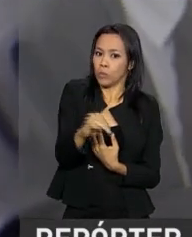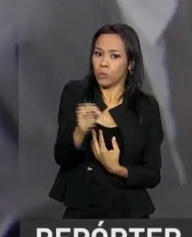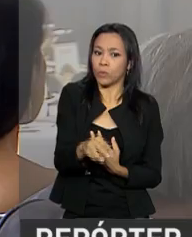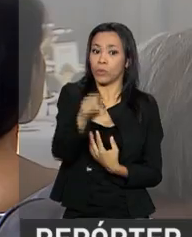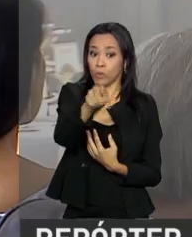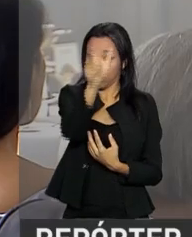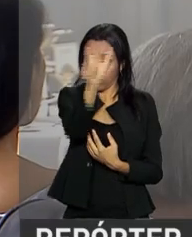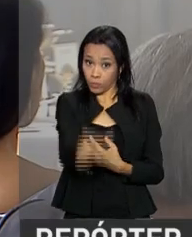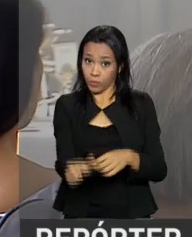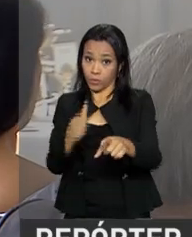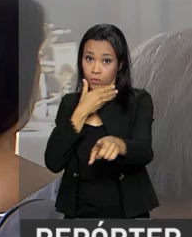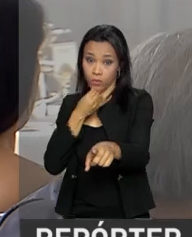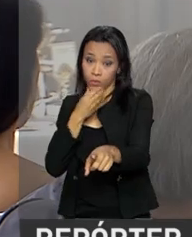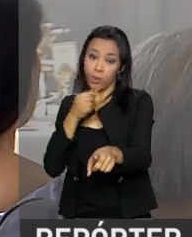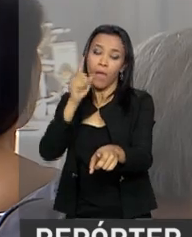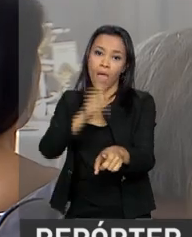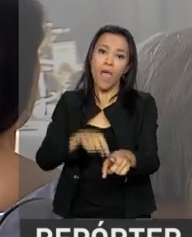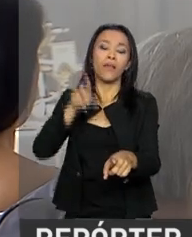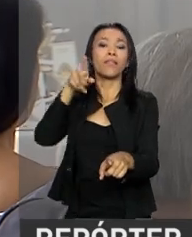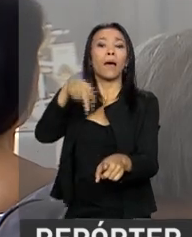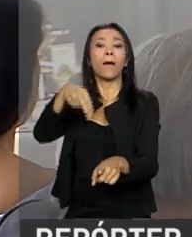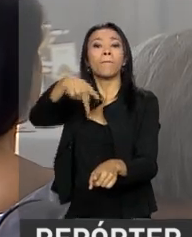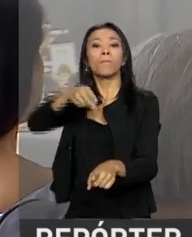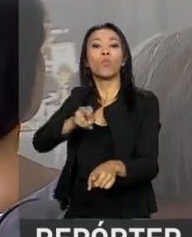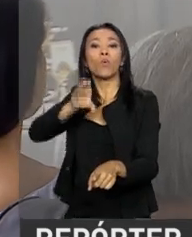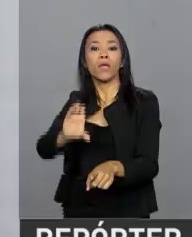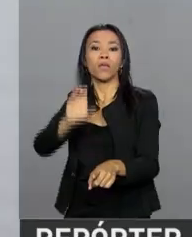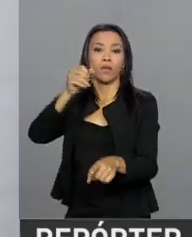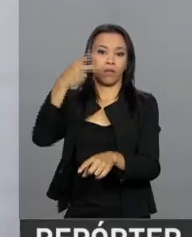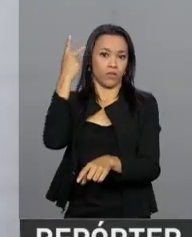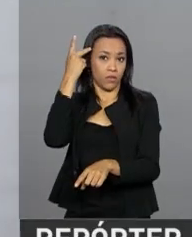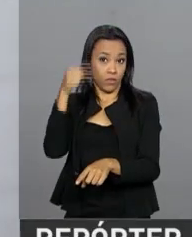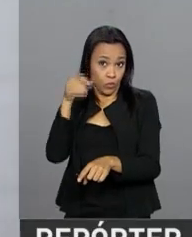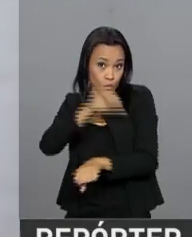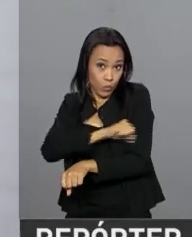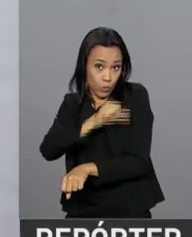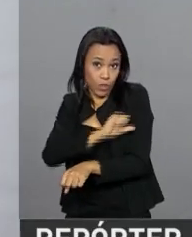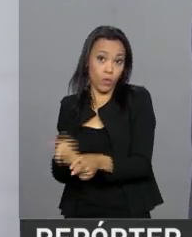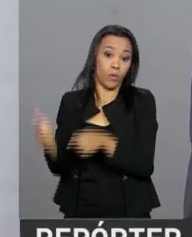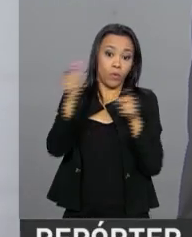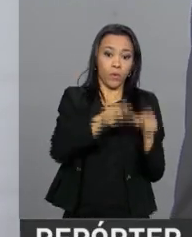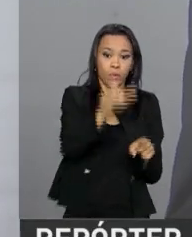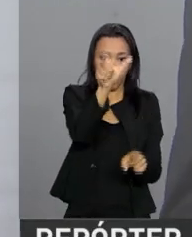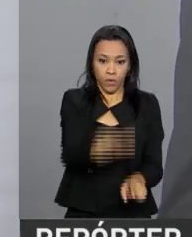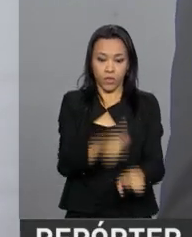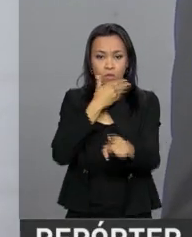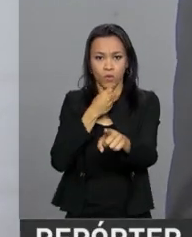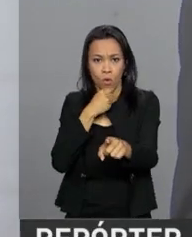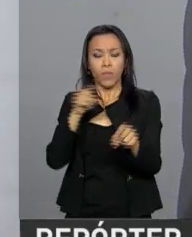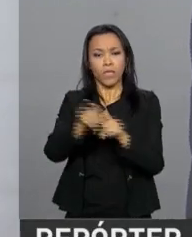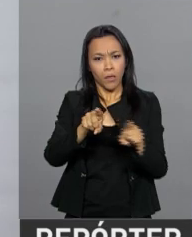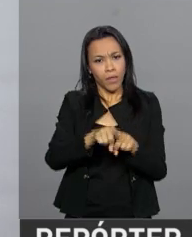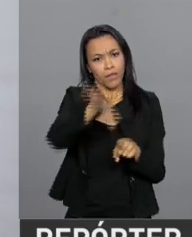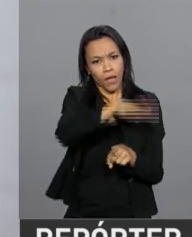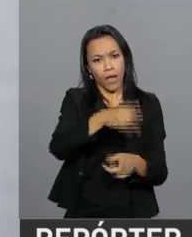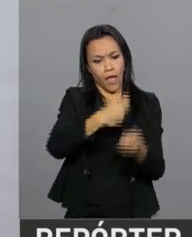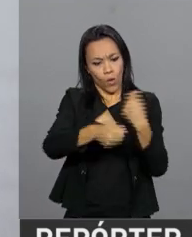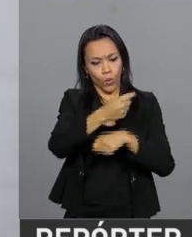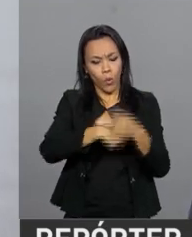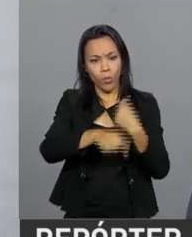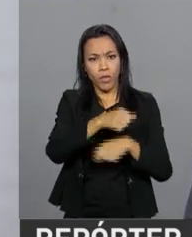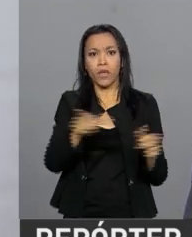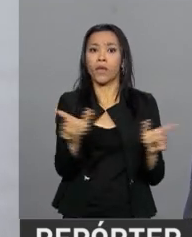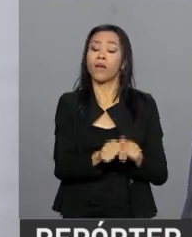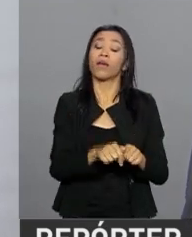Márcio Camargo, do Departamento de Economia da PUC do Rio de Janeiro, e Armando Castelar, do Instituto Brasileiro de Economia da Fundação